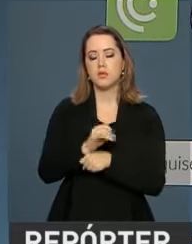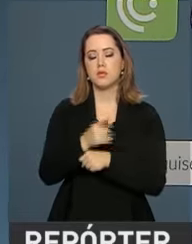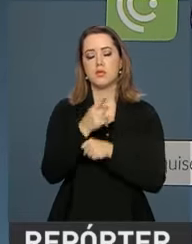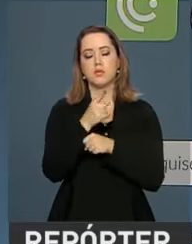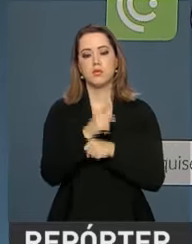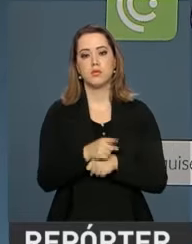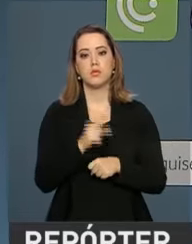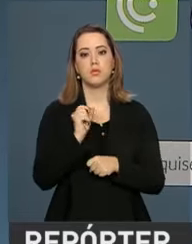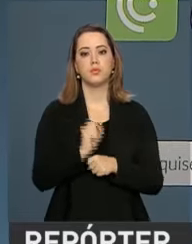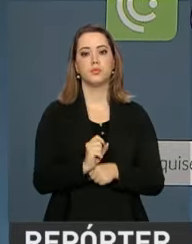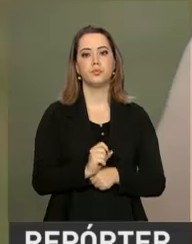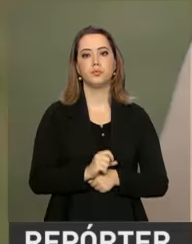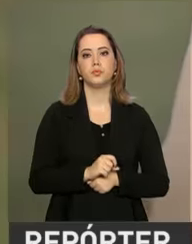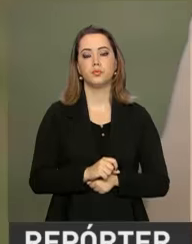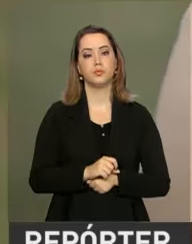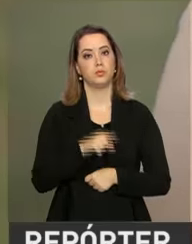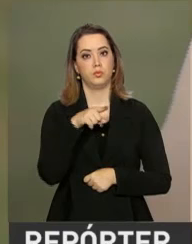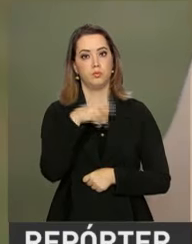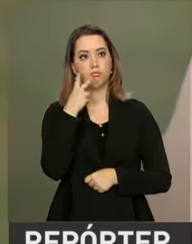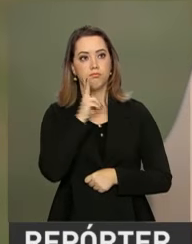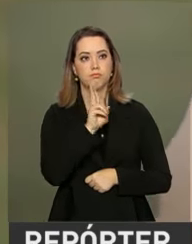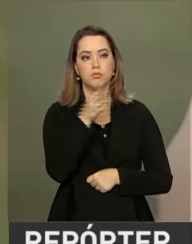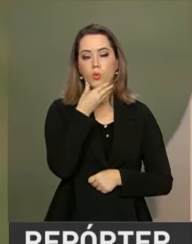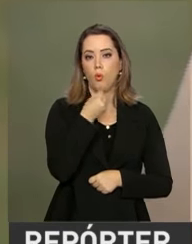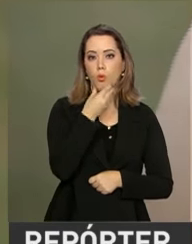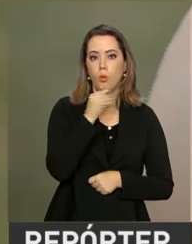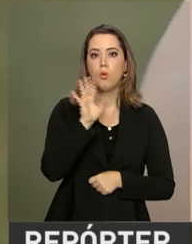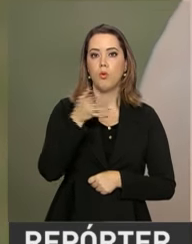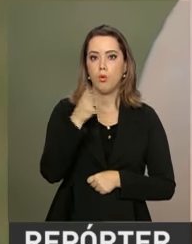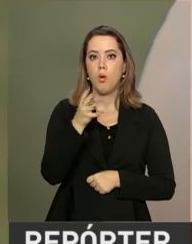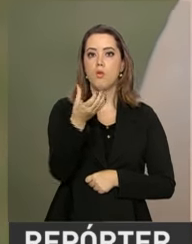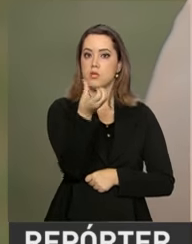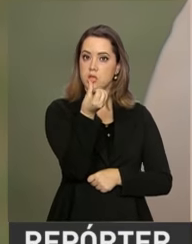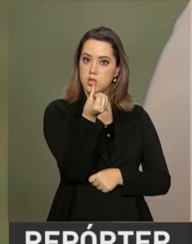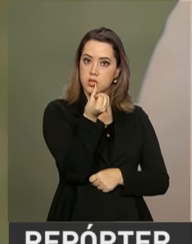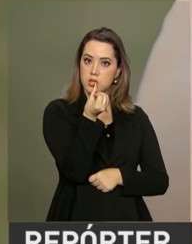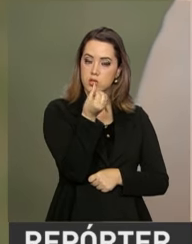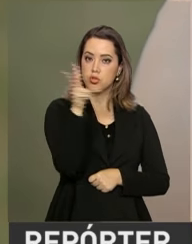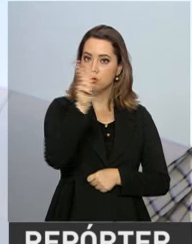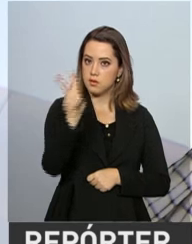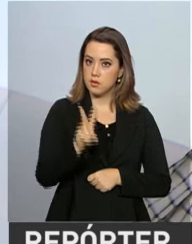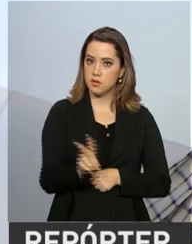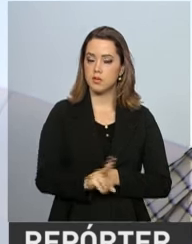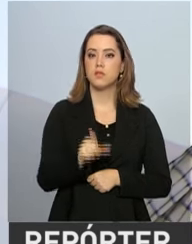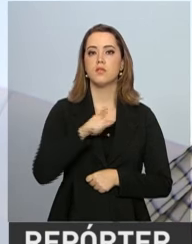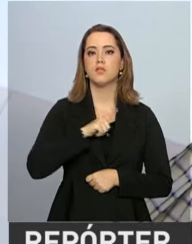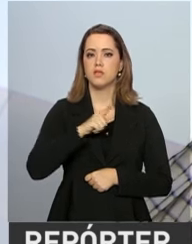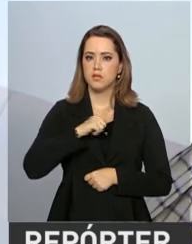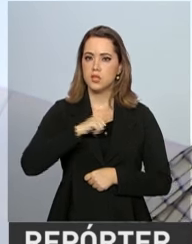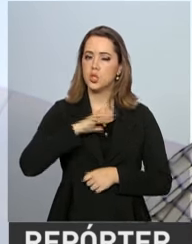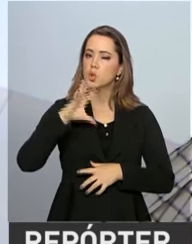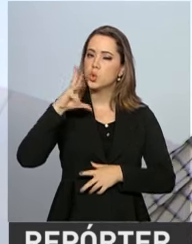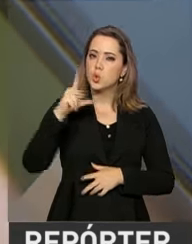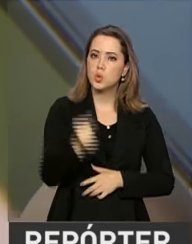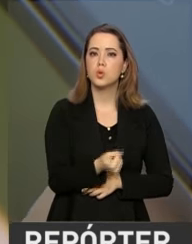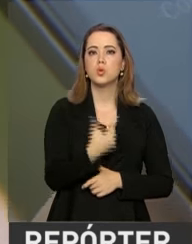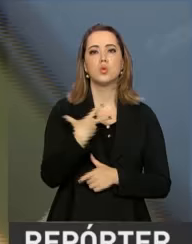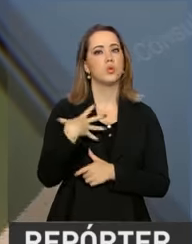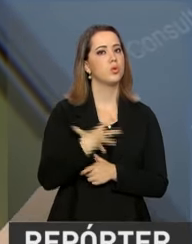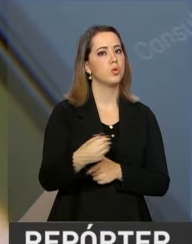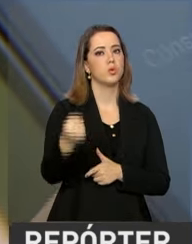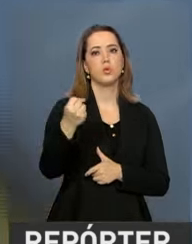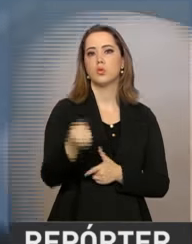site consumidor.gov. O analista de TI já recorreu 6 vezes à plataforma e teve os casos solucionados